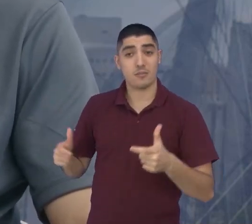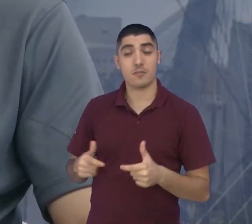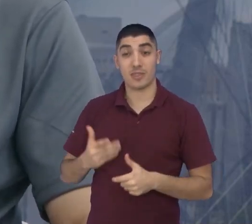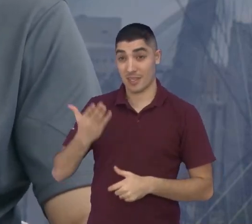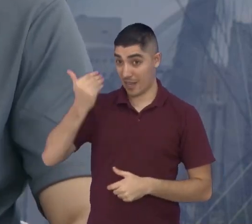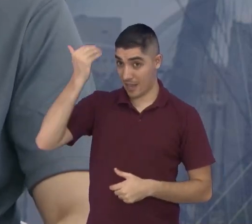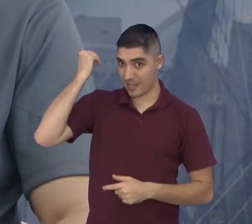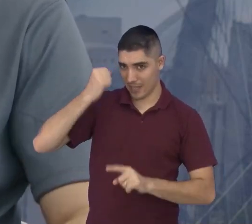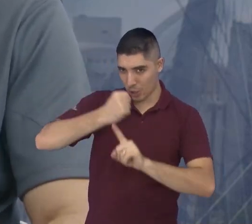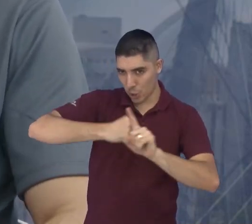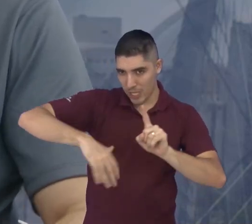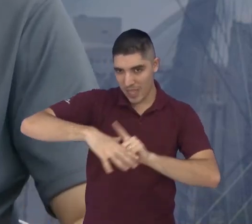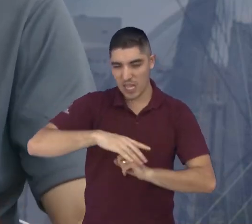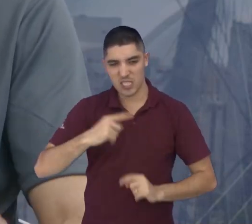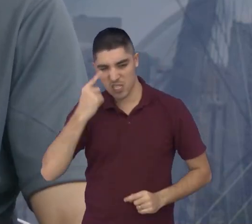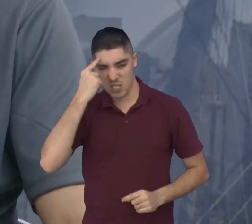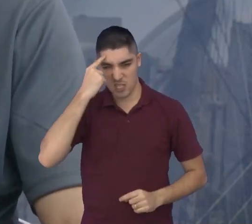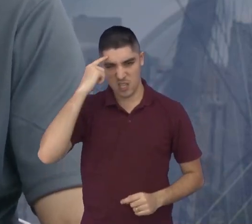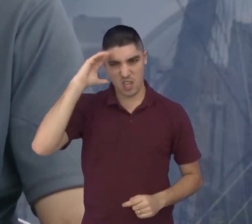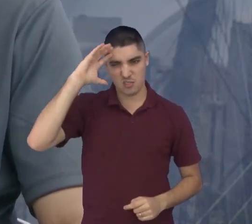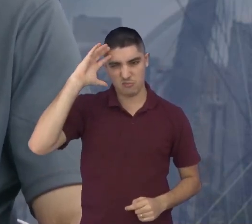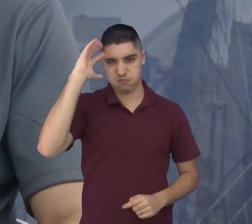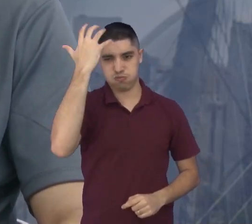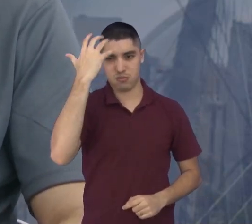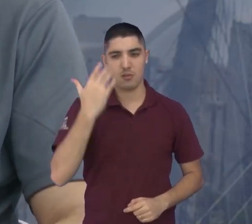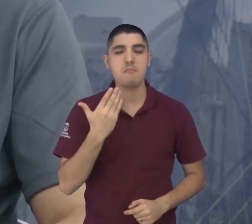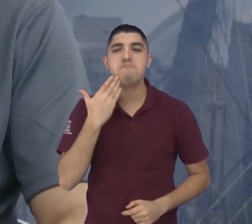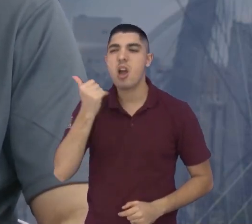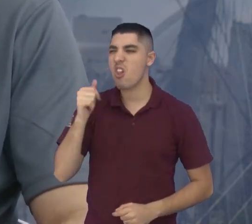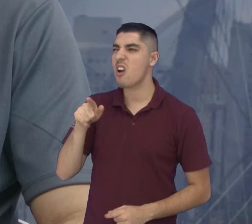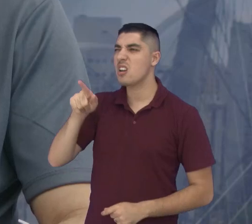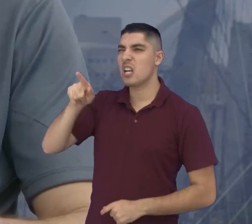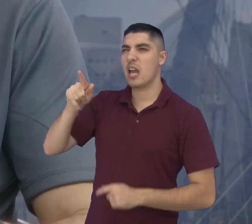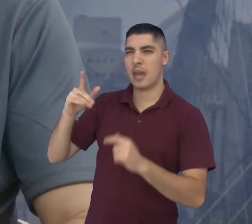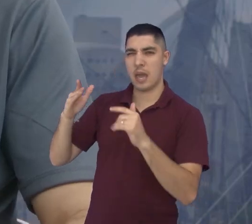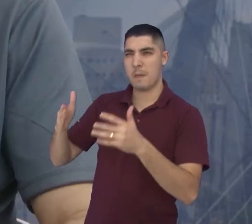época, resolveu se instrumentalizar